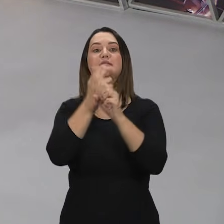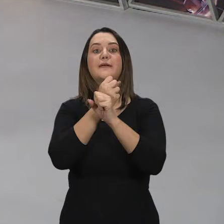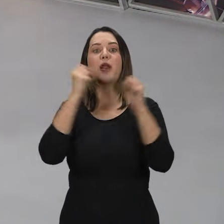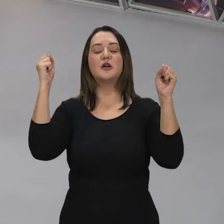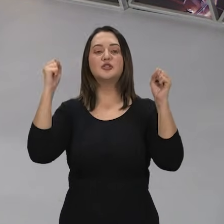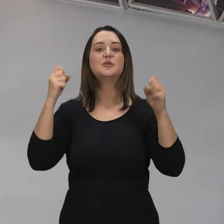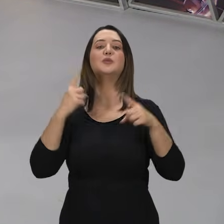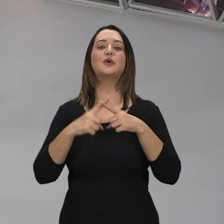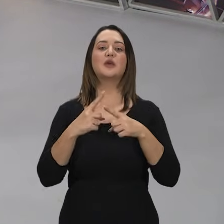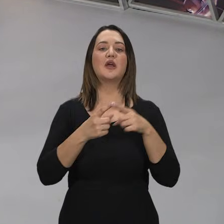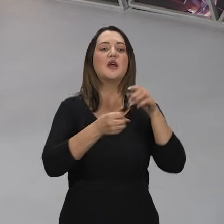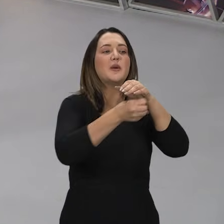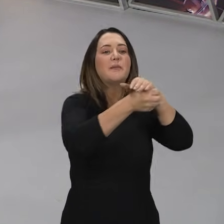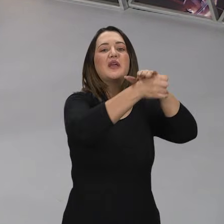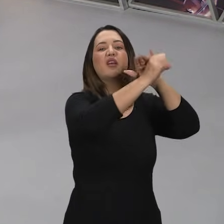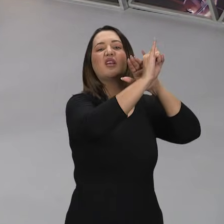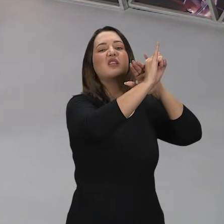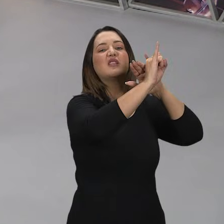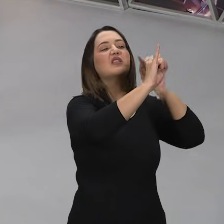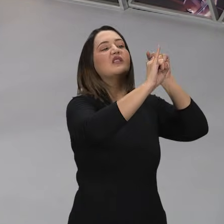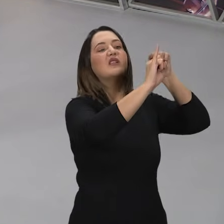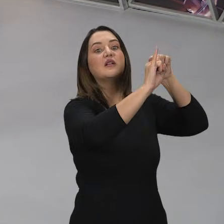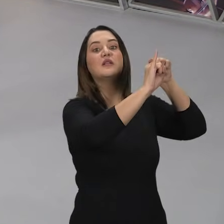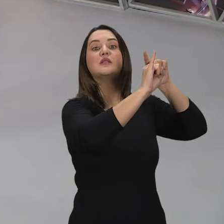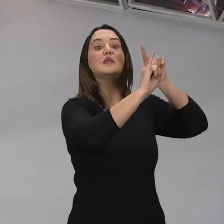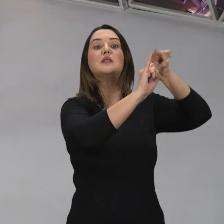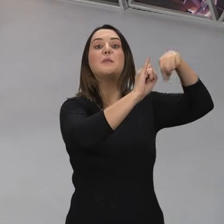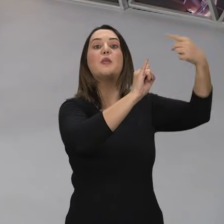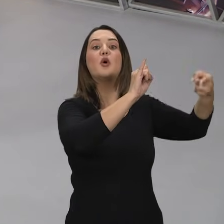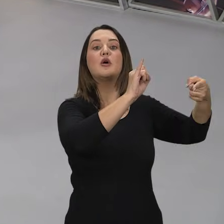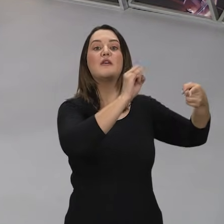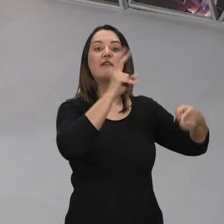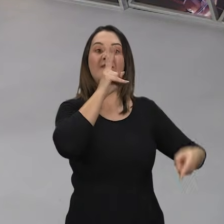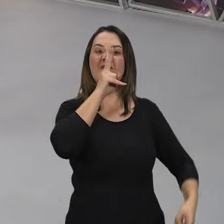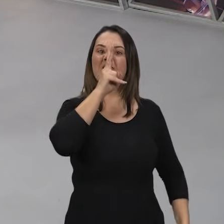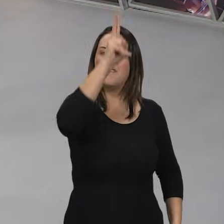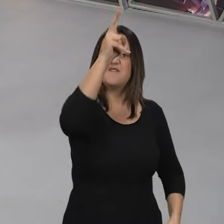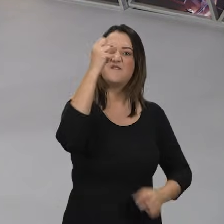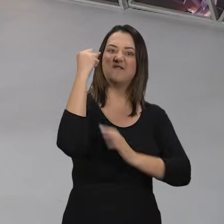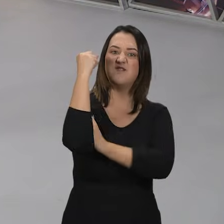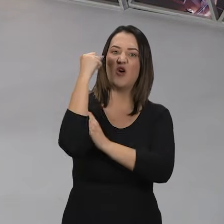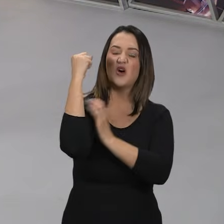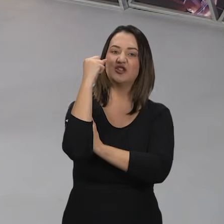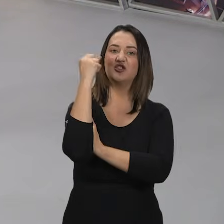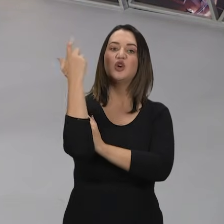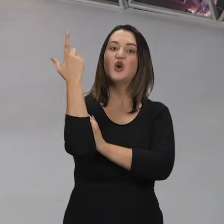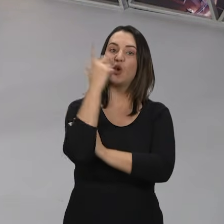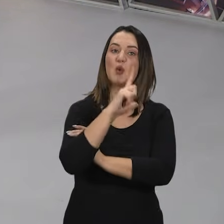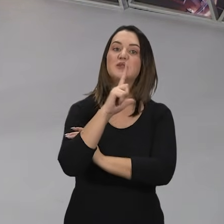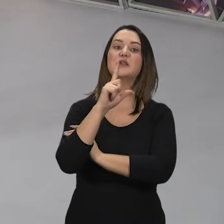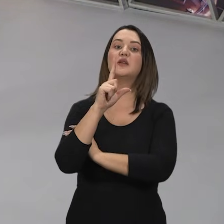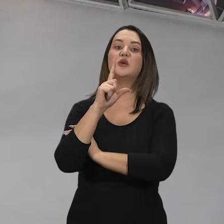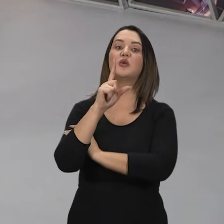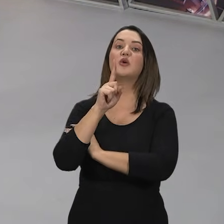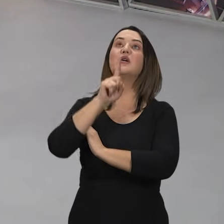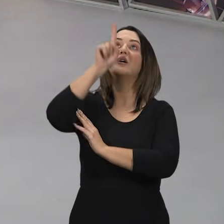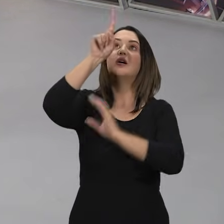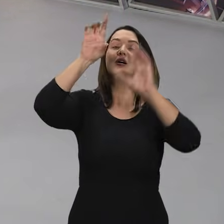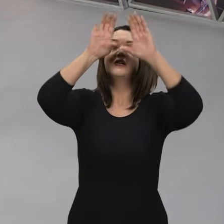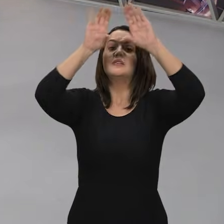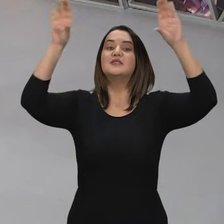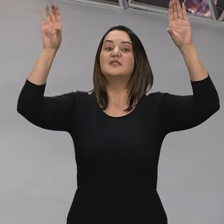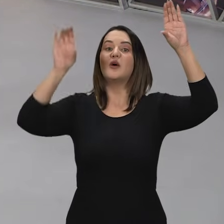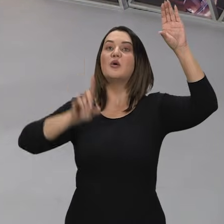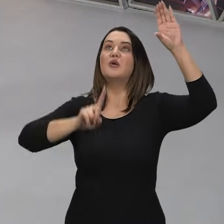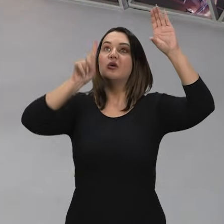9, fala assim, saiu o chifre pequeno, se tornou muito forte. O verso 10 fala assim, cresceu até atingir o exército